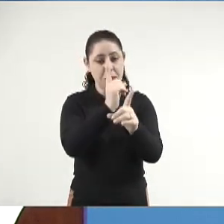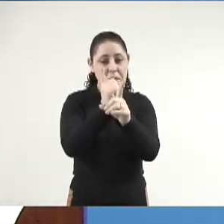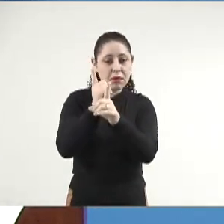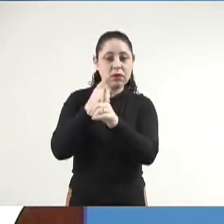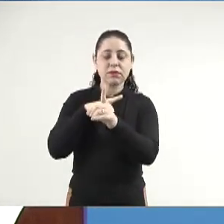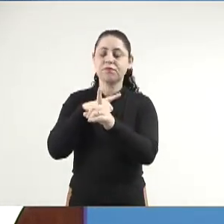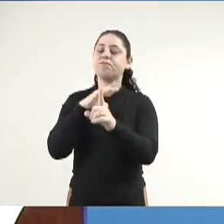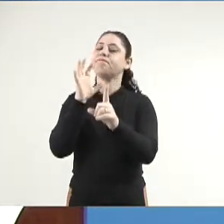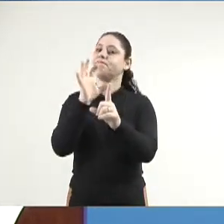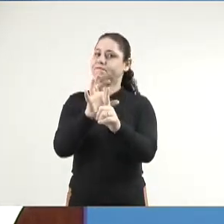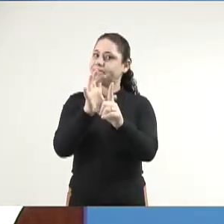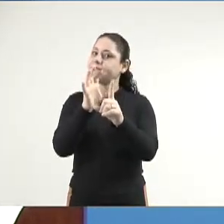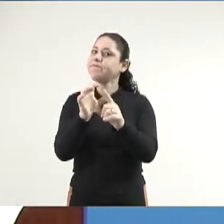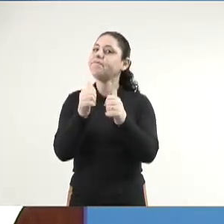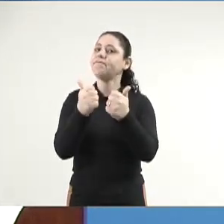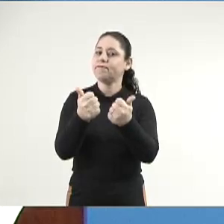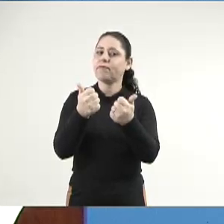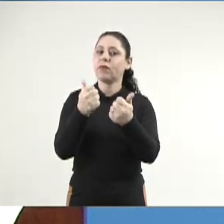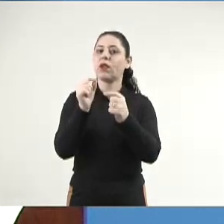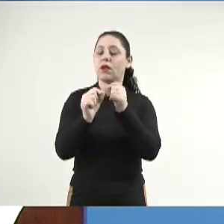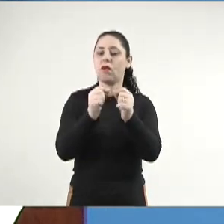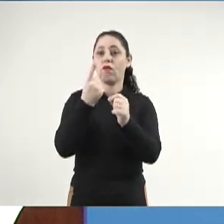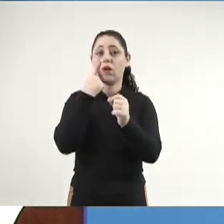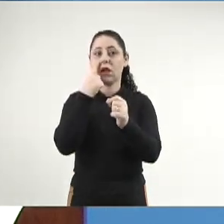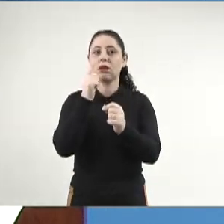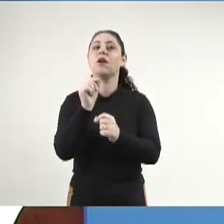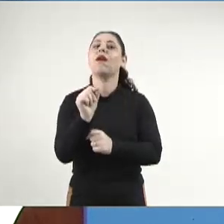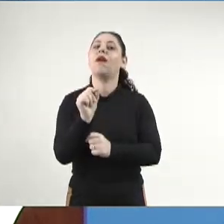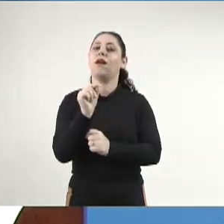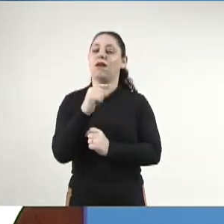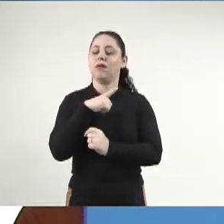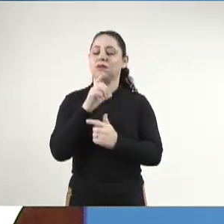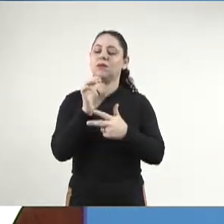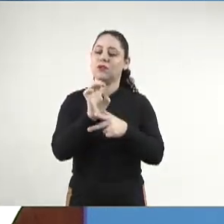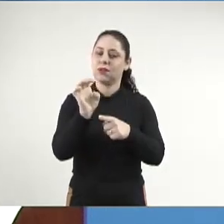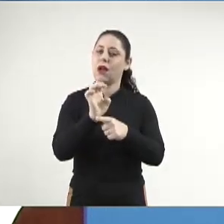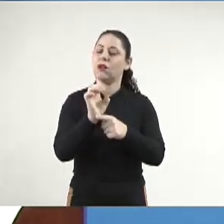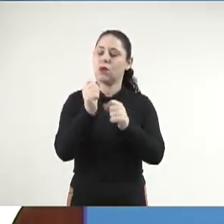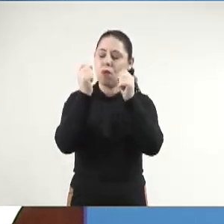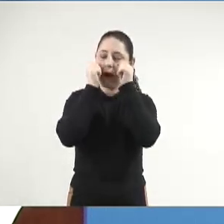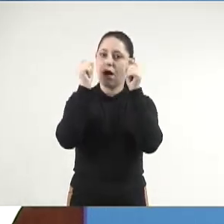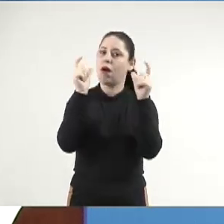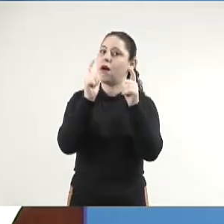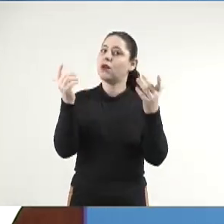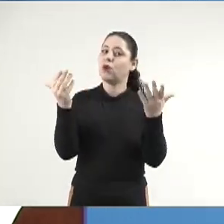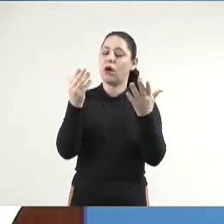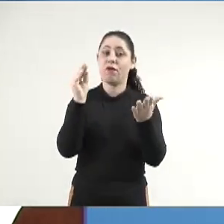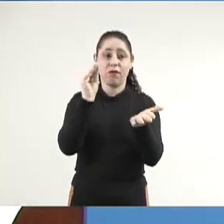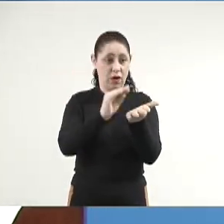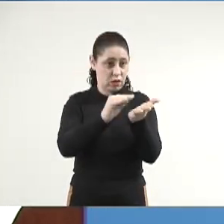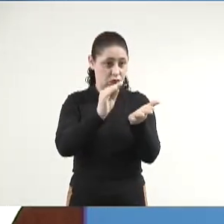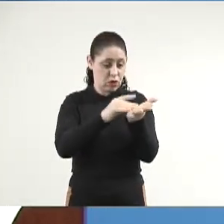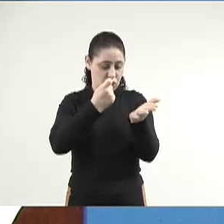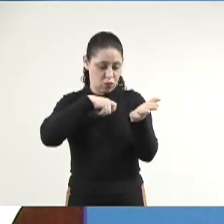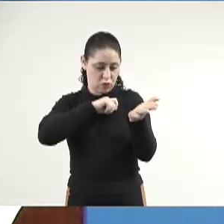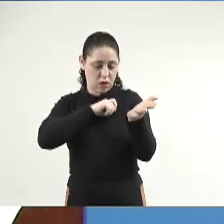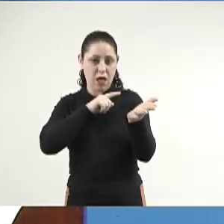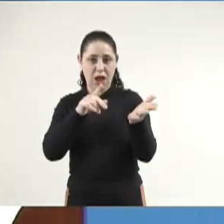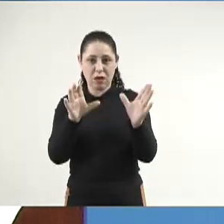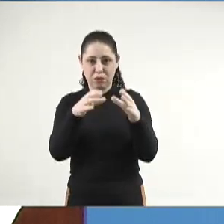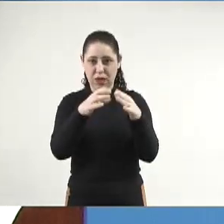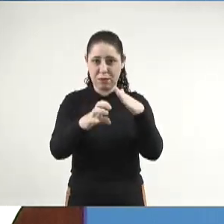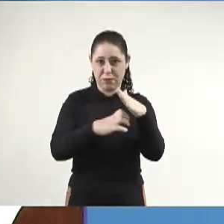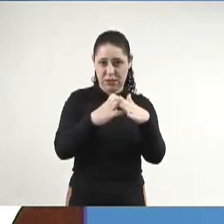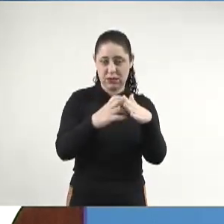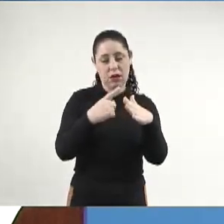ter um efeito pedagógico, porque agora estão vendo que o Estado, já que há uma ausência, nesse